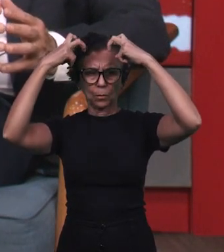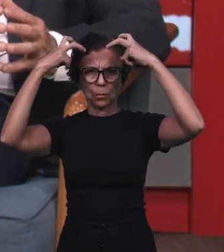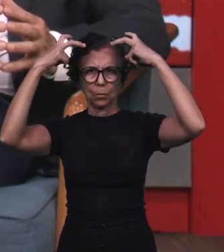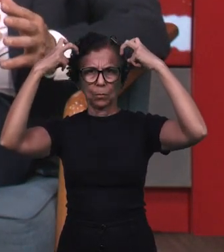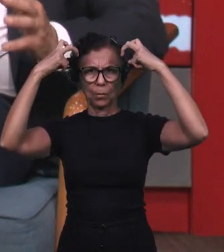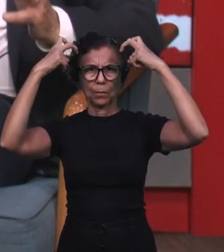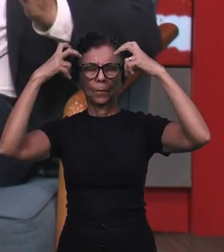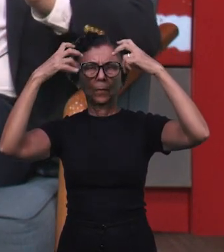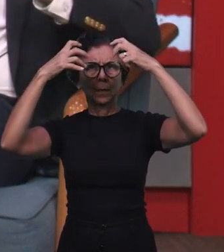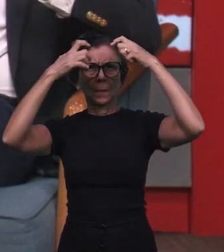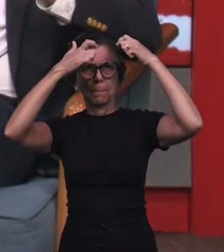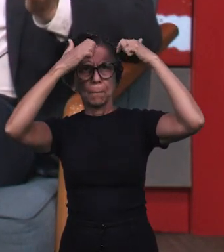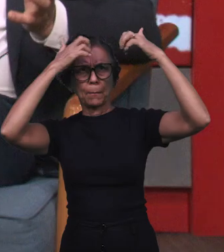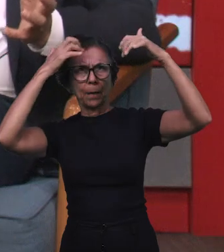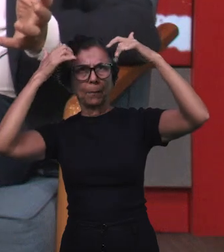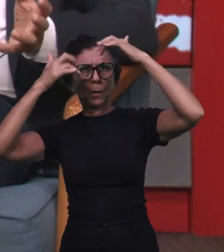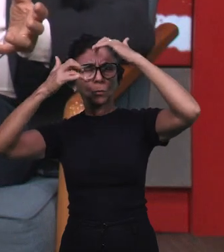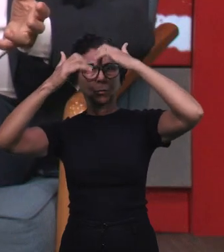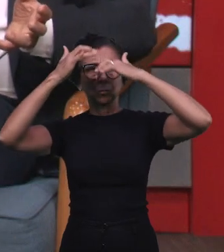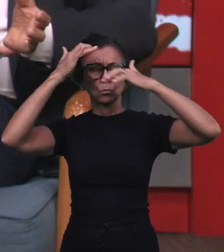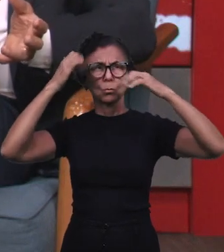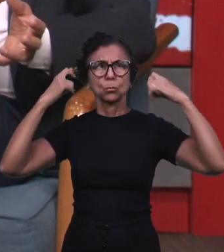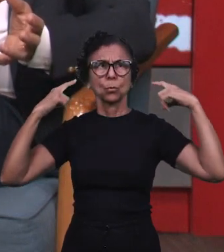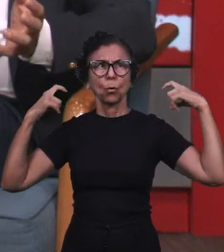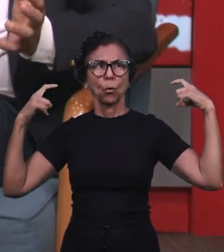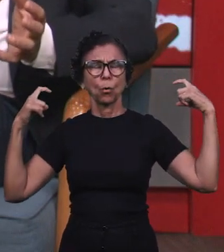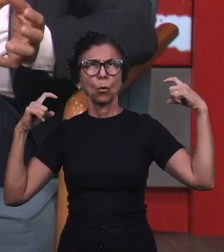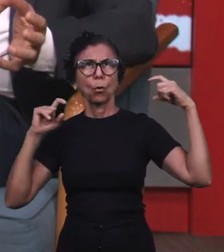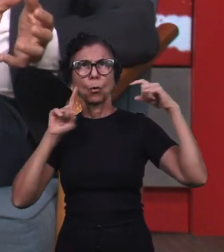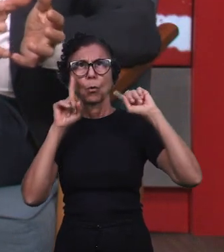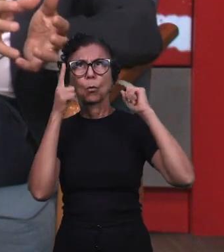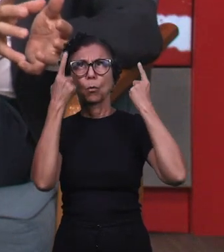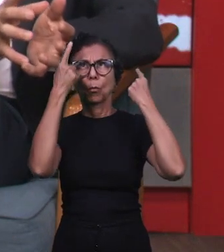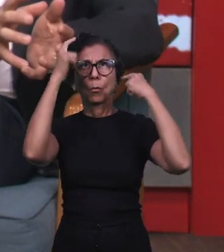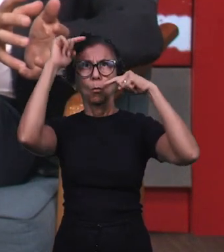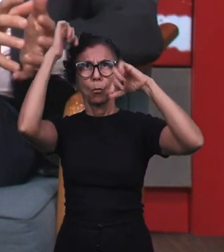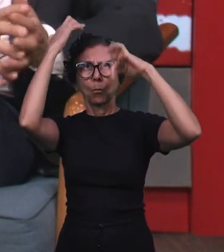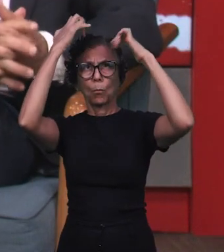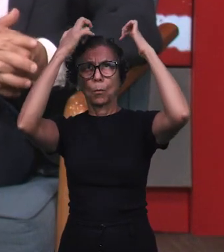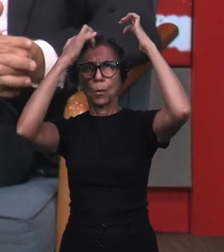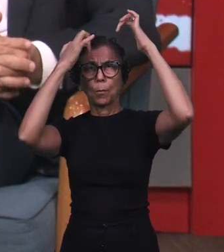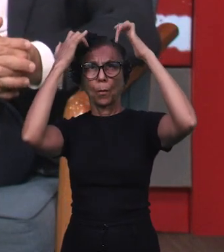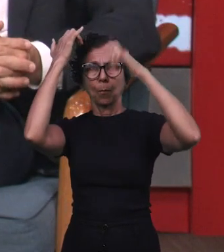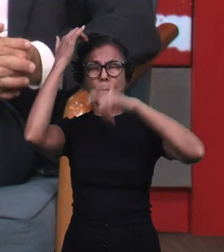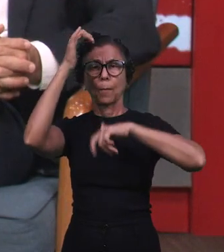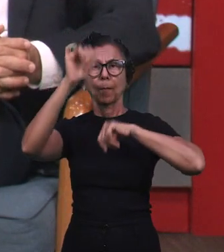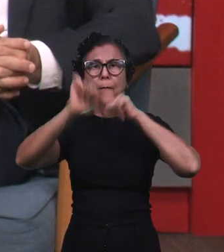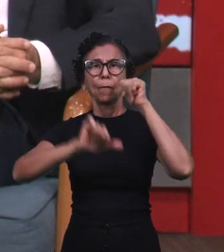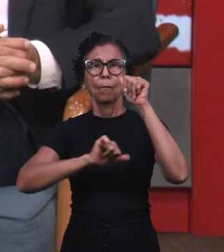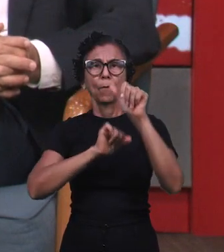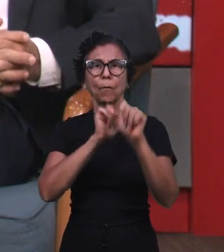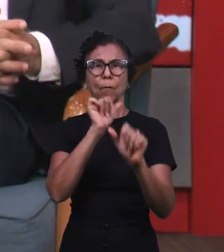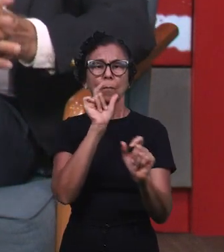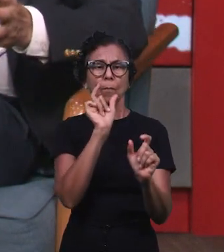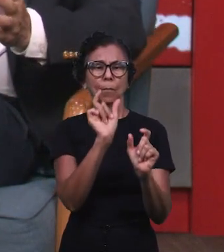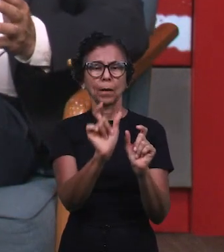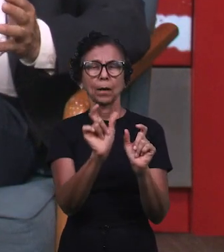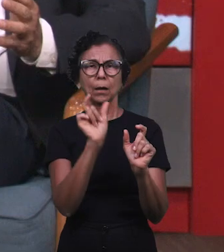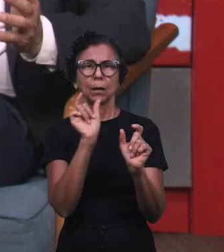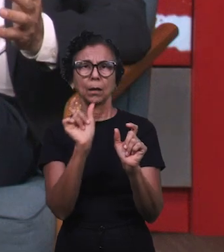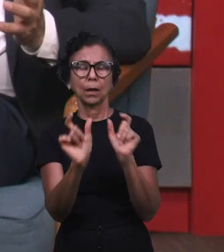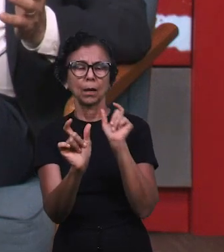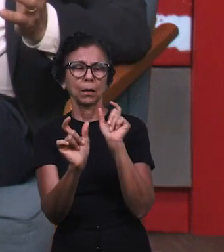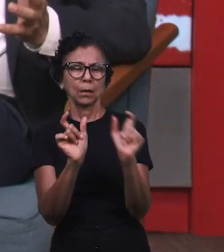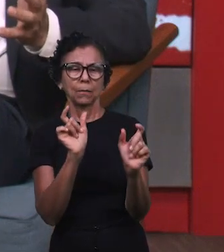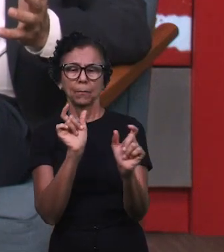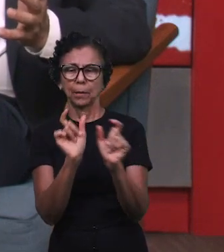compartimentos, e essa articulação de sons formam palavras. Então, o